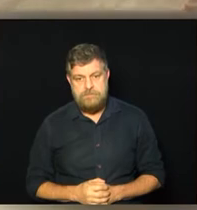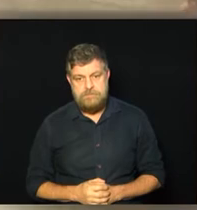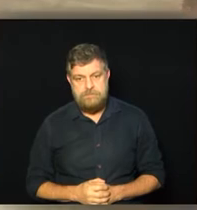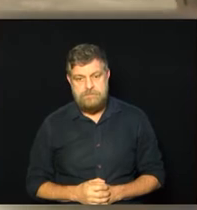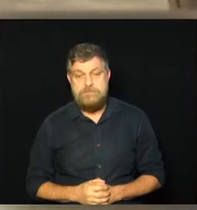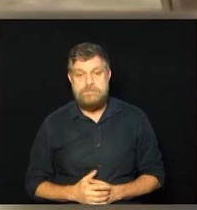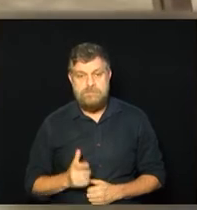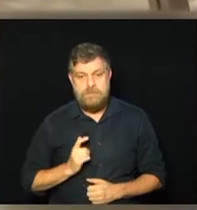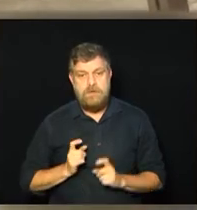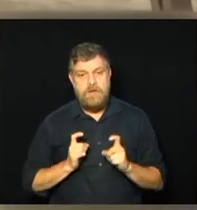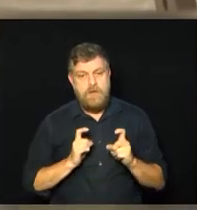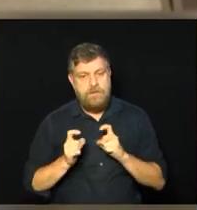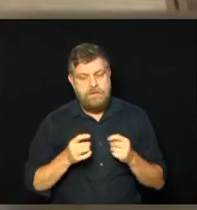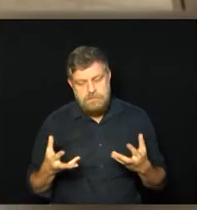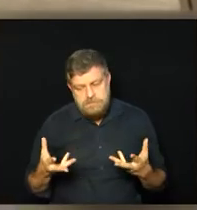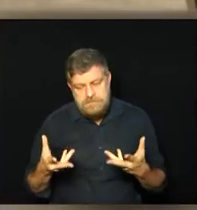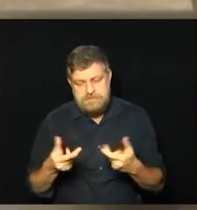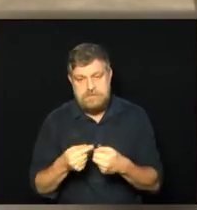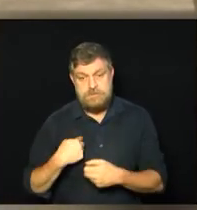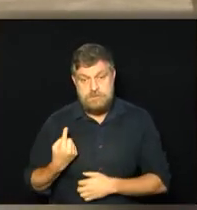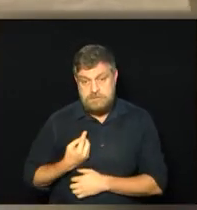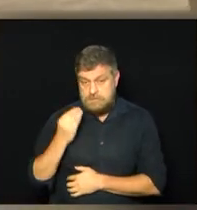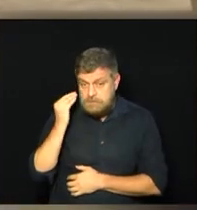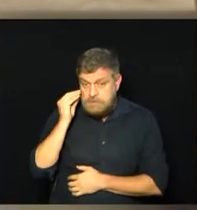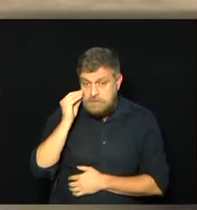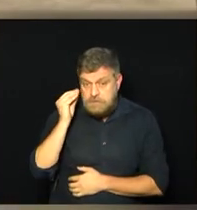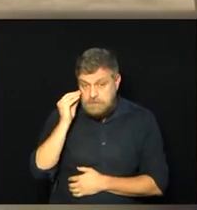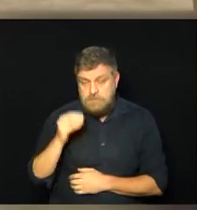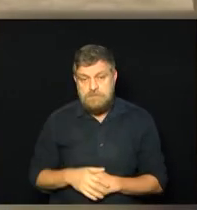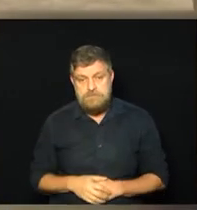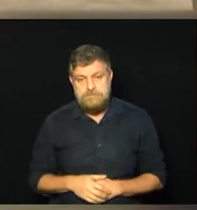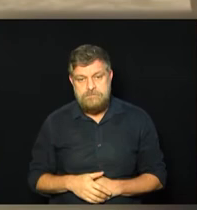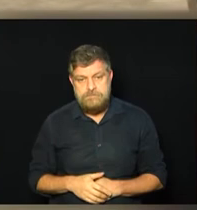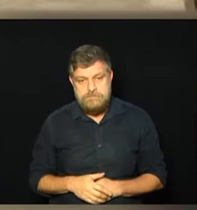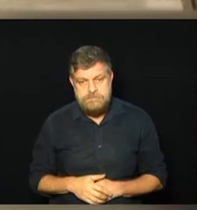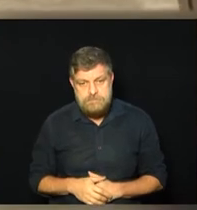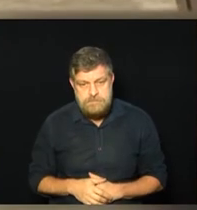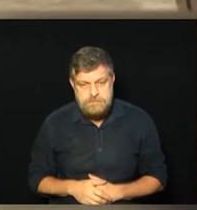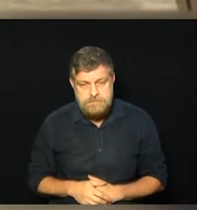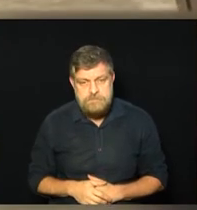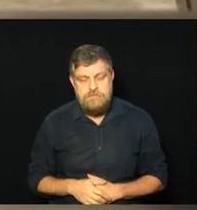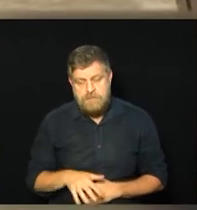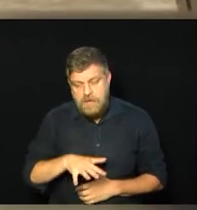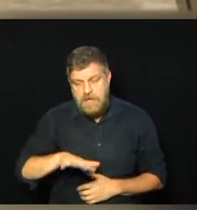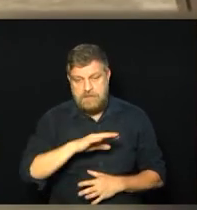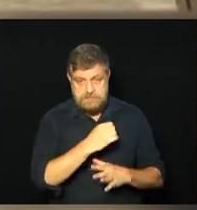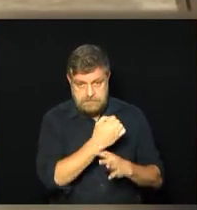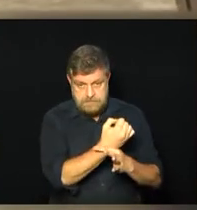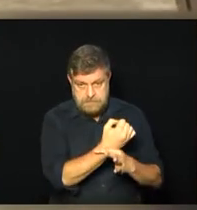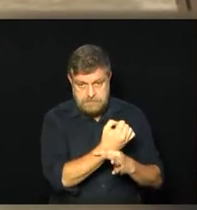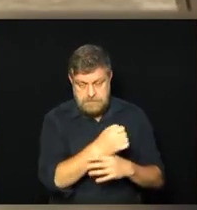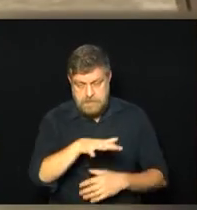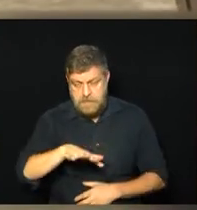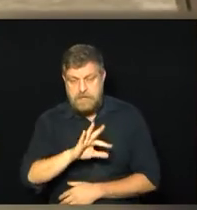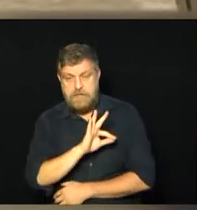Foi uma reunião excelente, né? A gente tentou envolver as forças de segurança, o poder